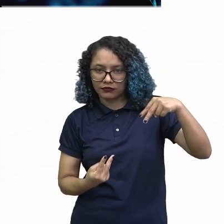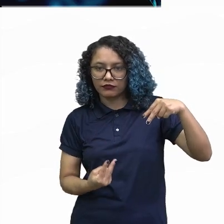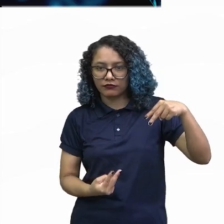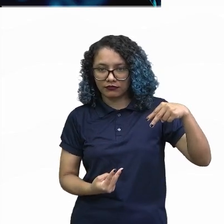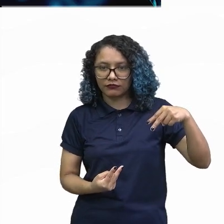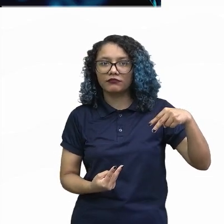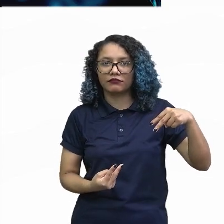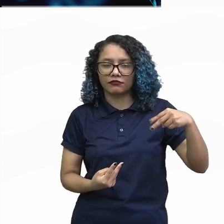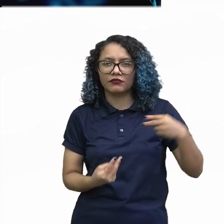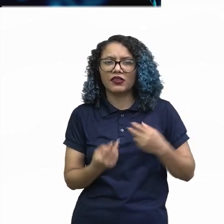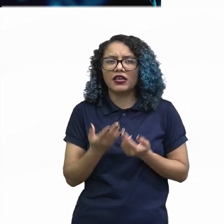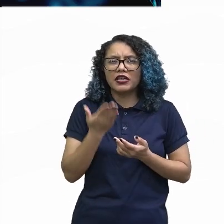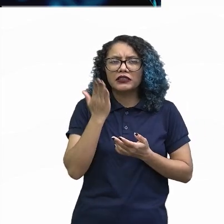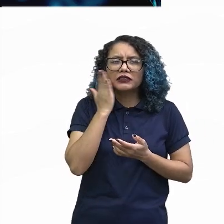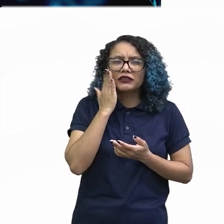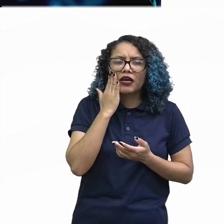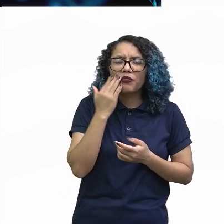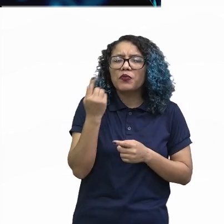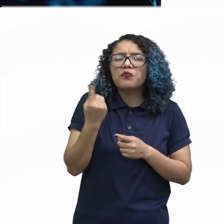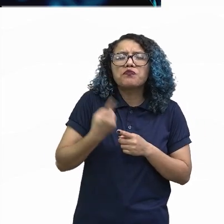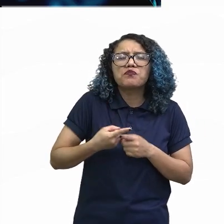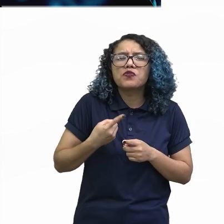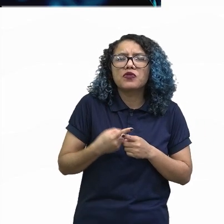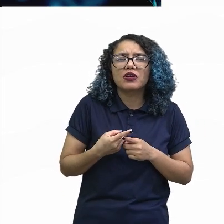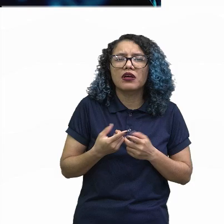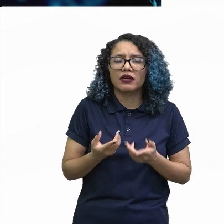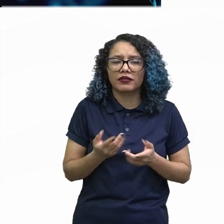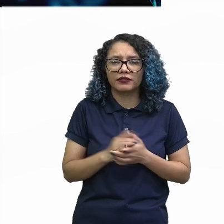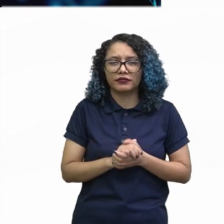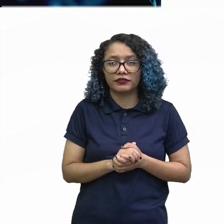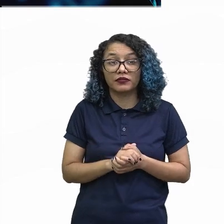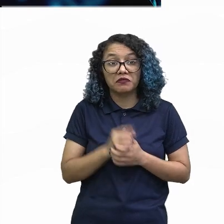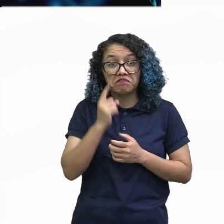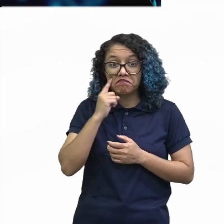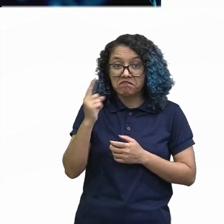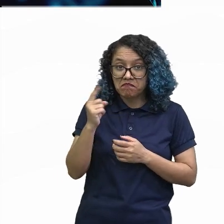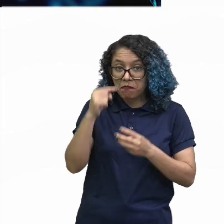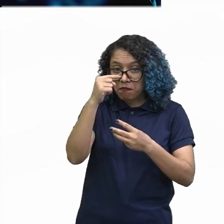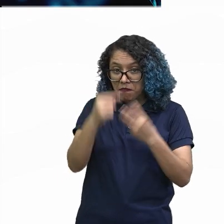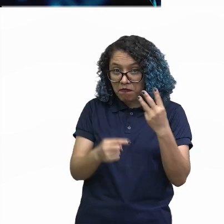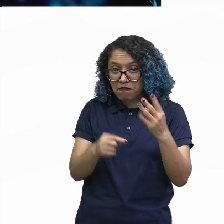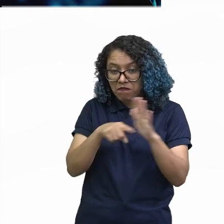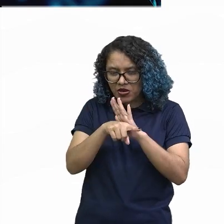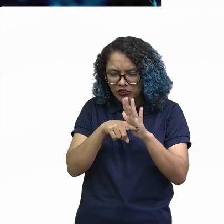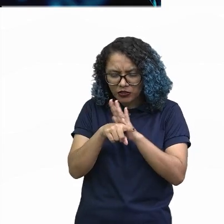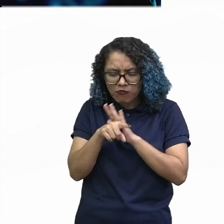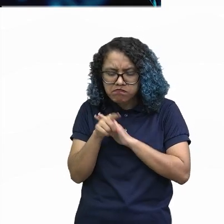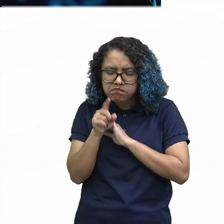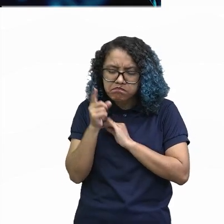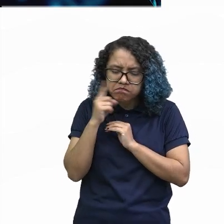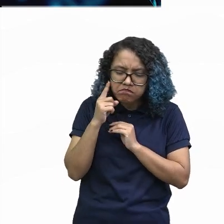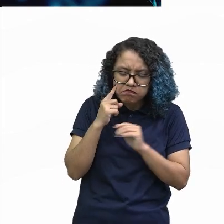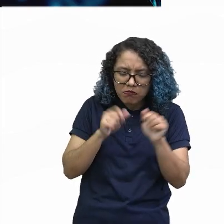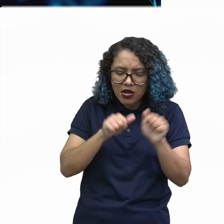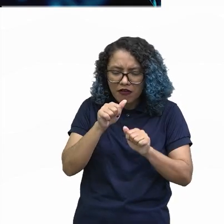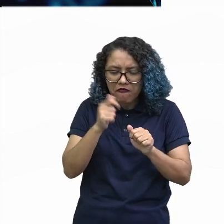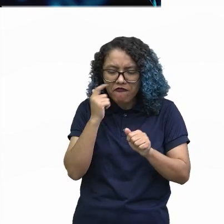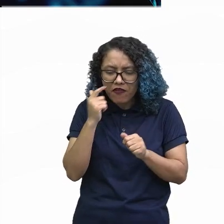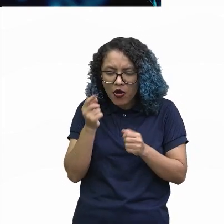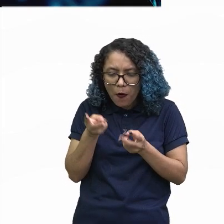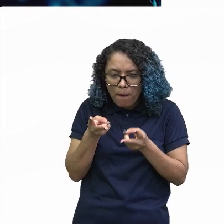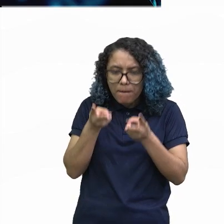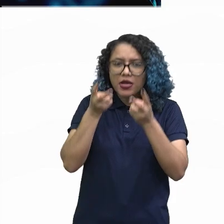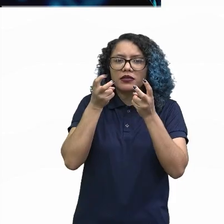só sabe disso, por quê? Porque esses cientistas observaram que ele tem essa estrutura